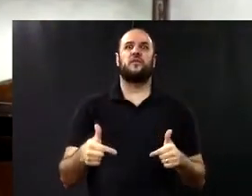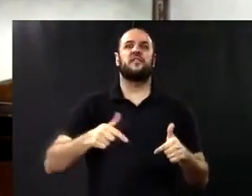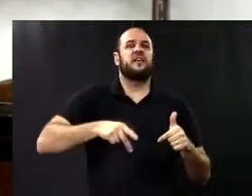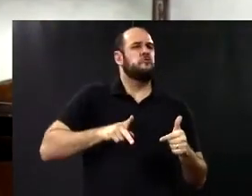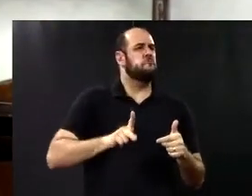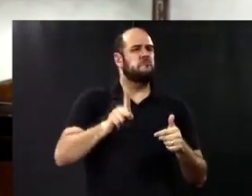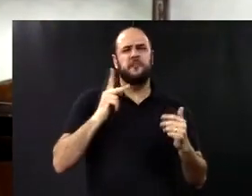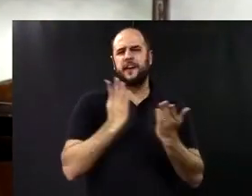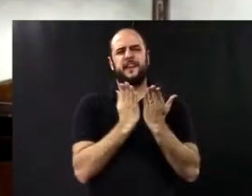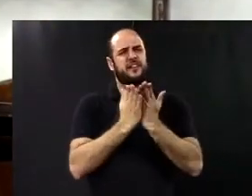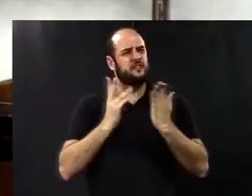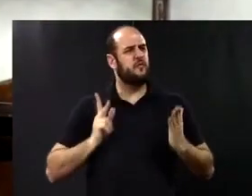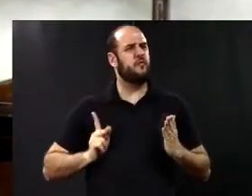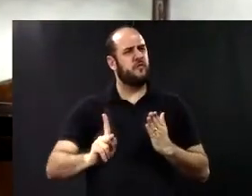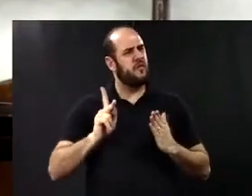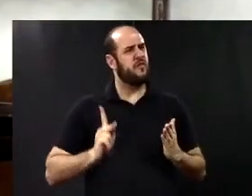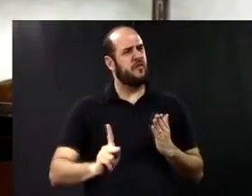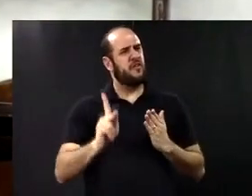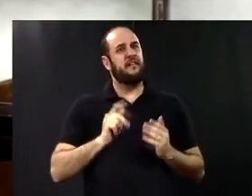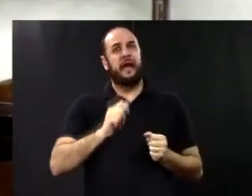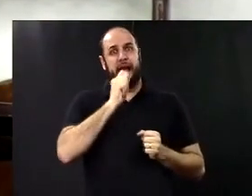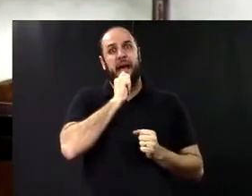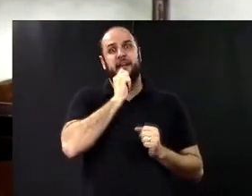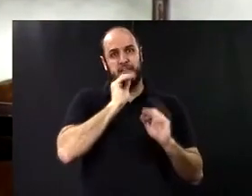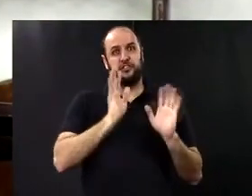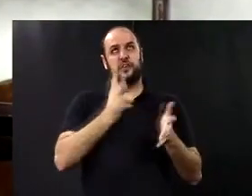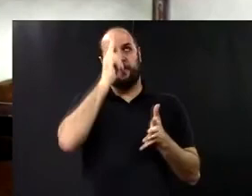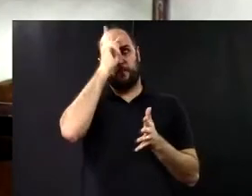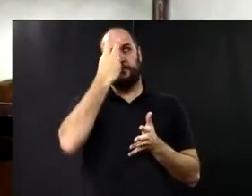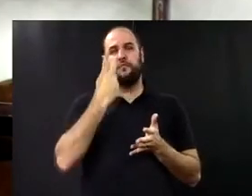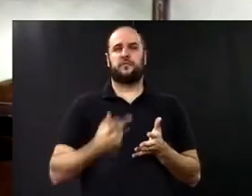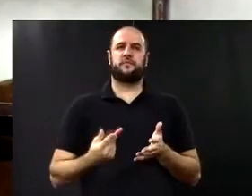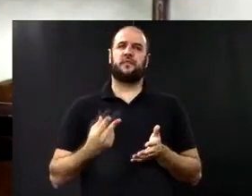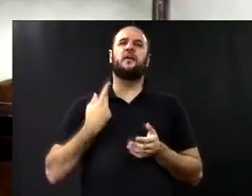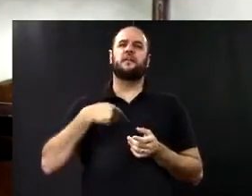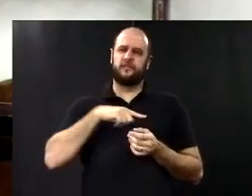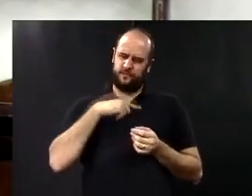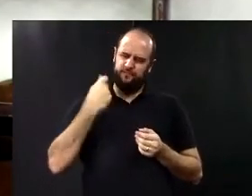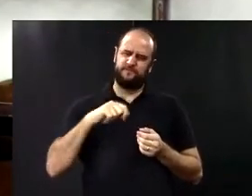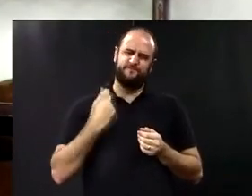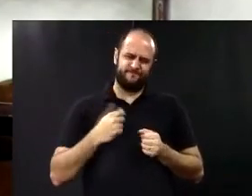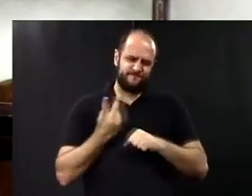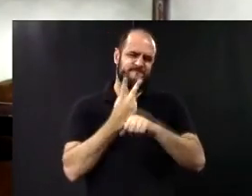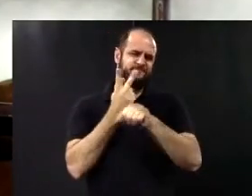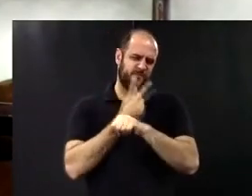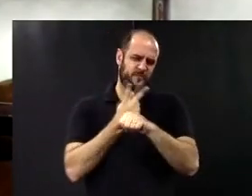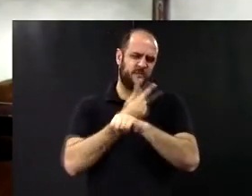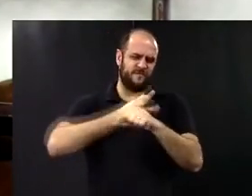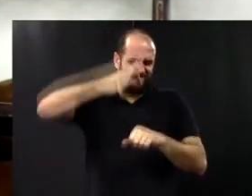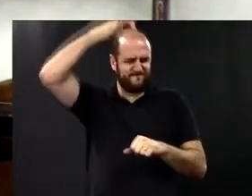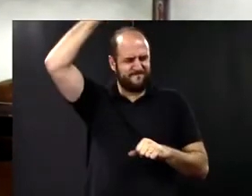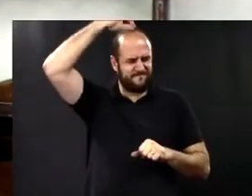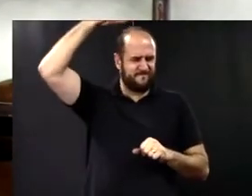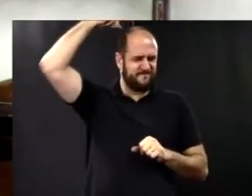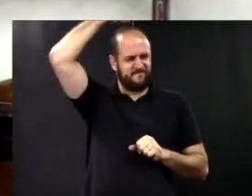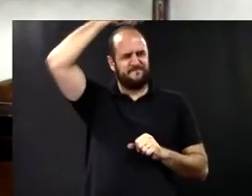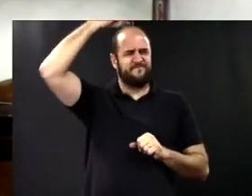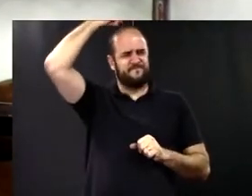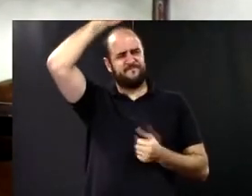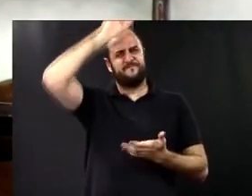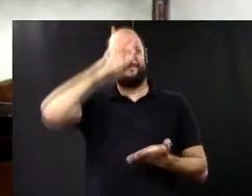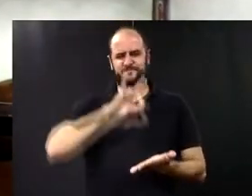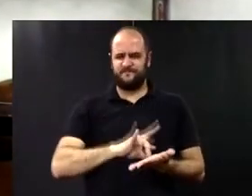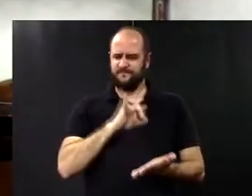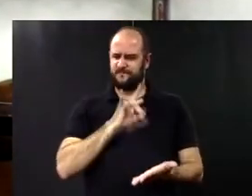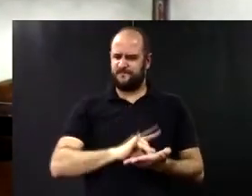do crente, mesmo regenerado. E nós precisamos buscar estar cheios do Espírito Santo, para que de fato